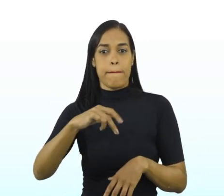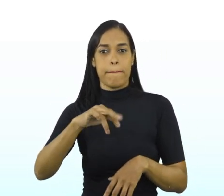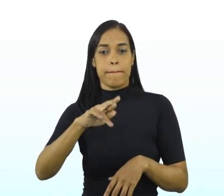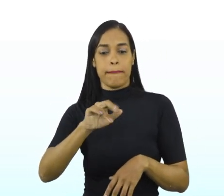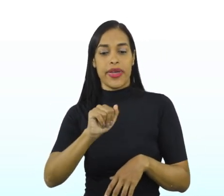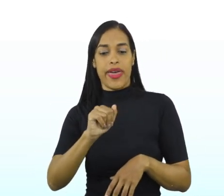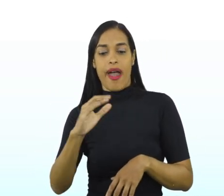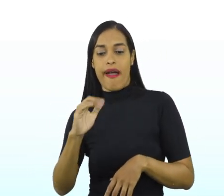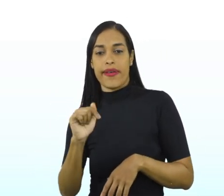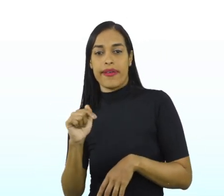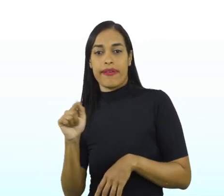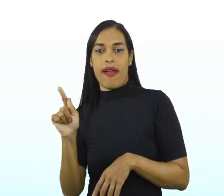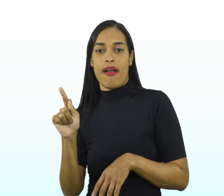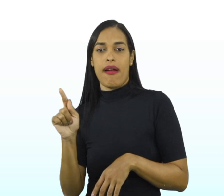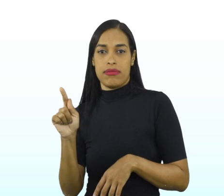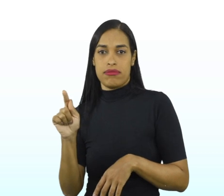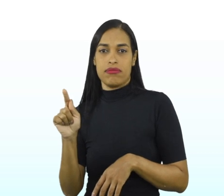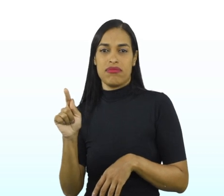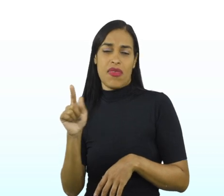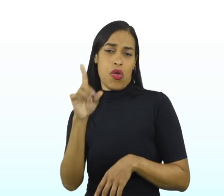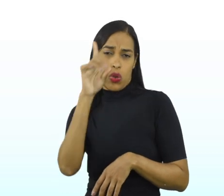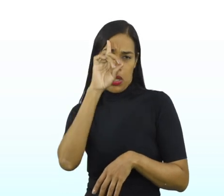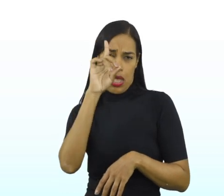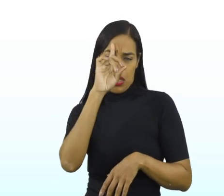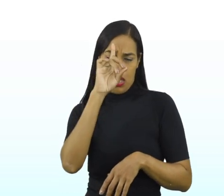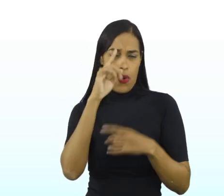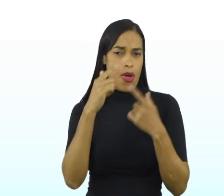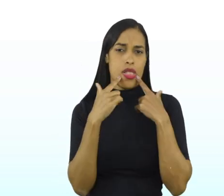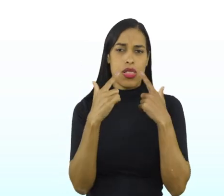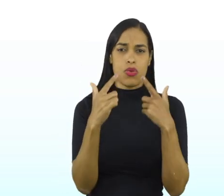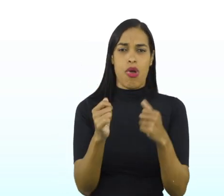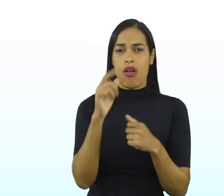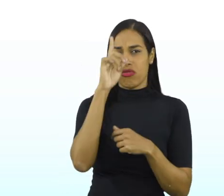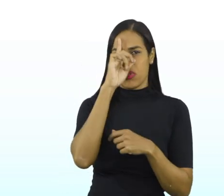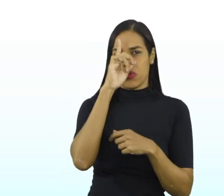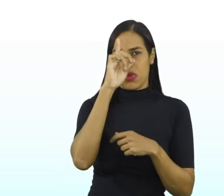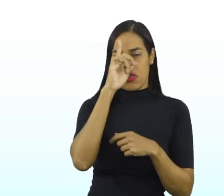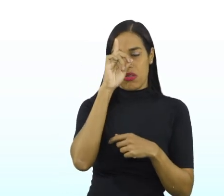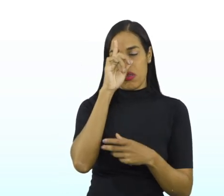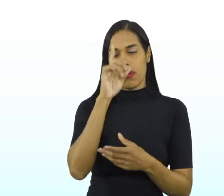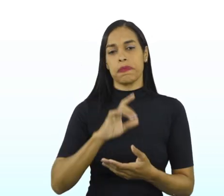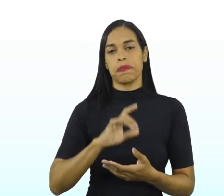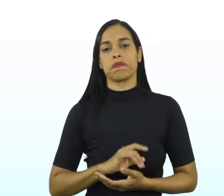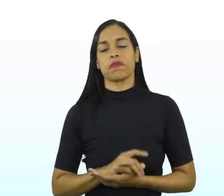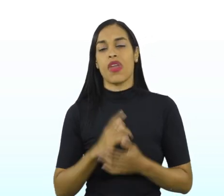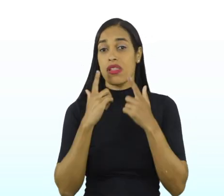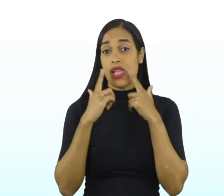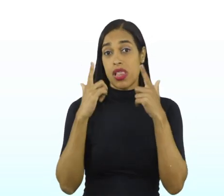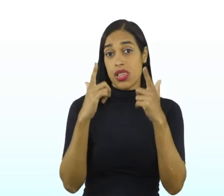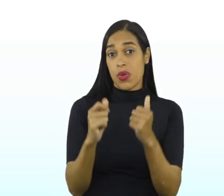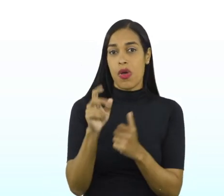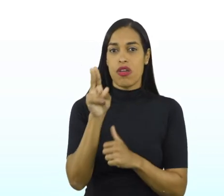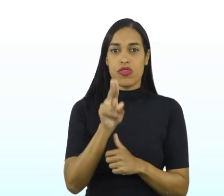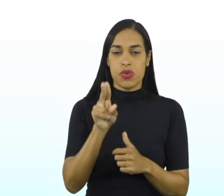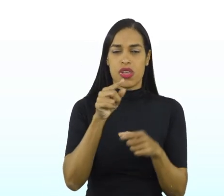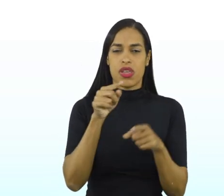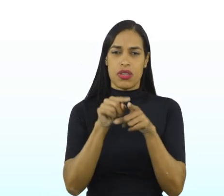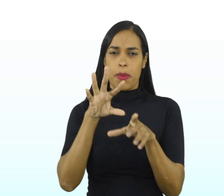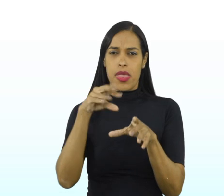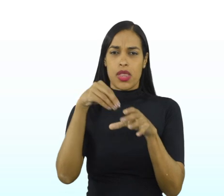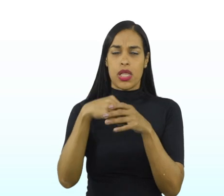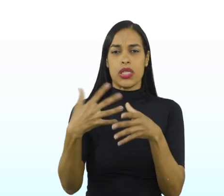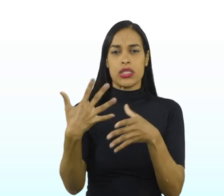uma linguagem mais usada de forma coloquial. Uma linguagem espontânea coloquialmente. Essa linguagem é usada também nos centros